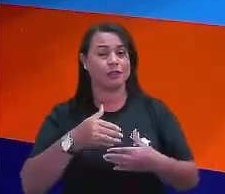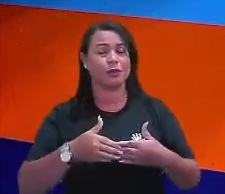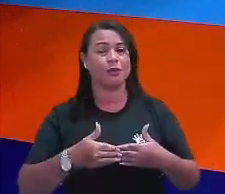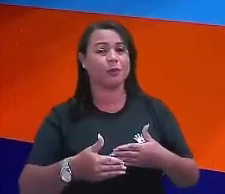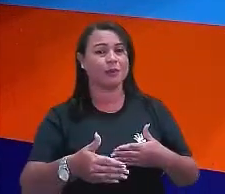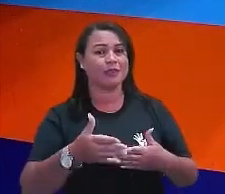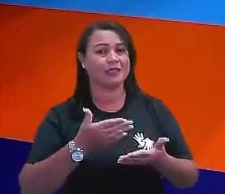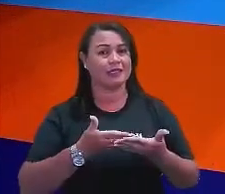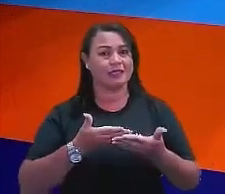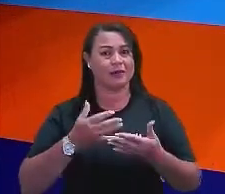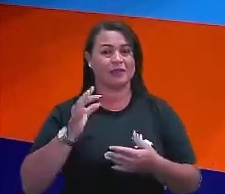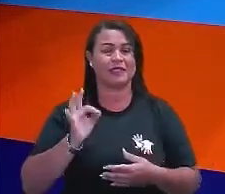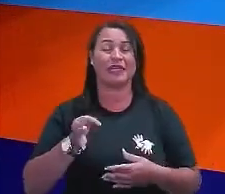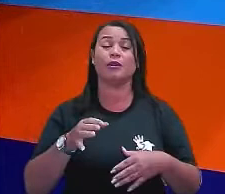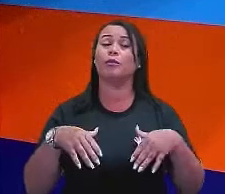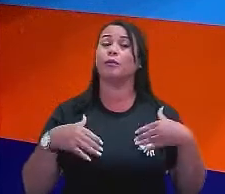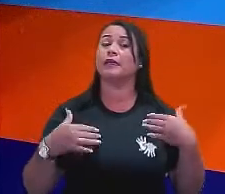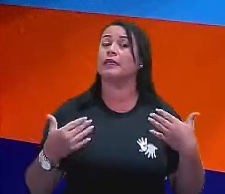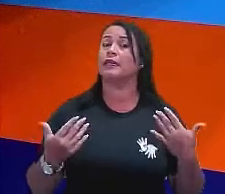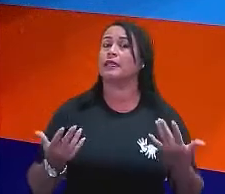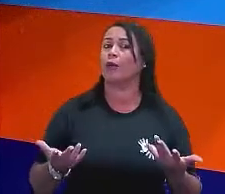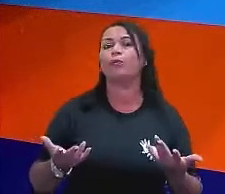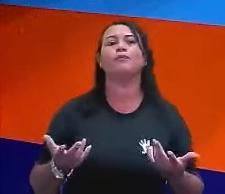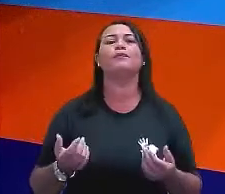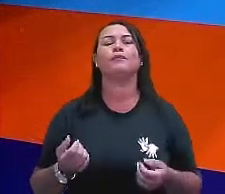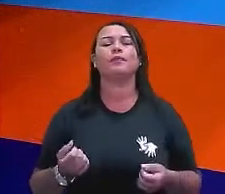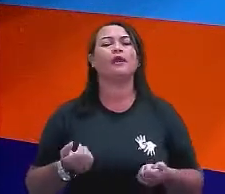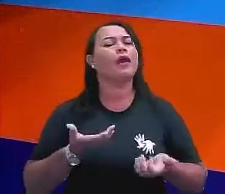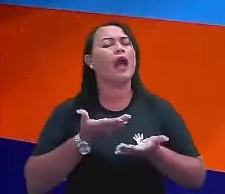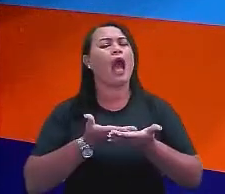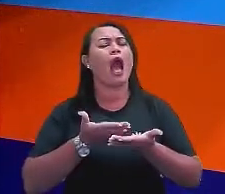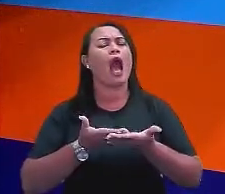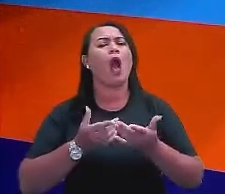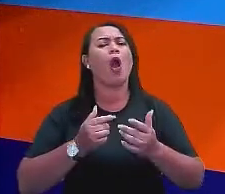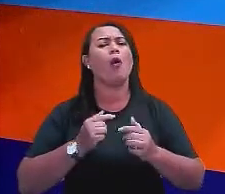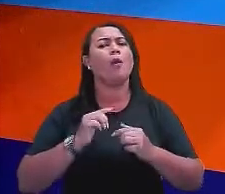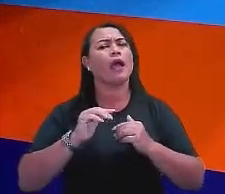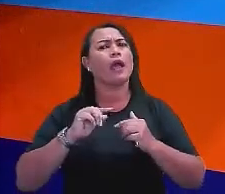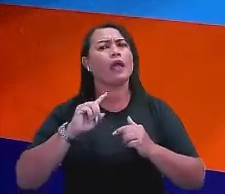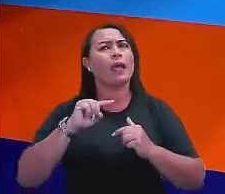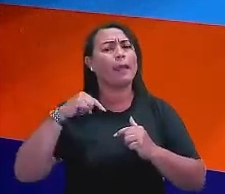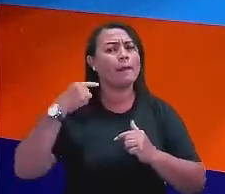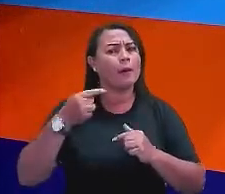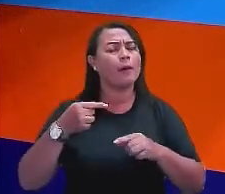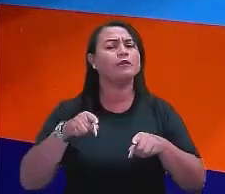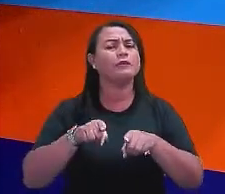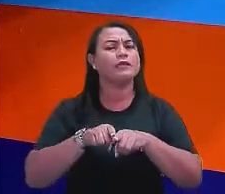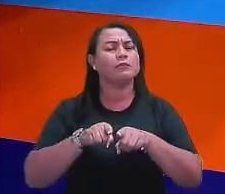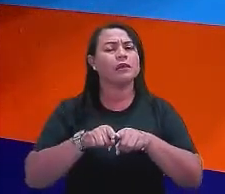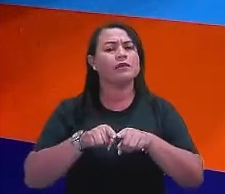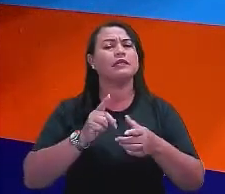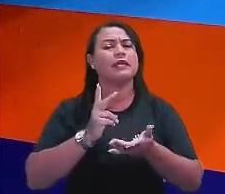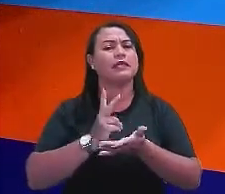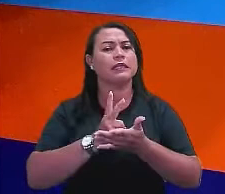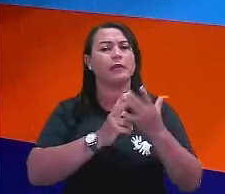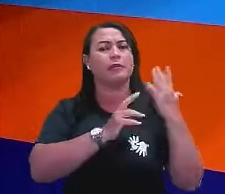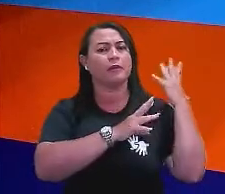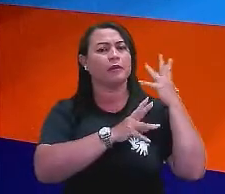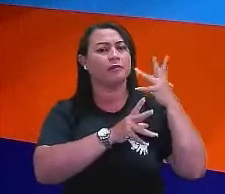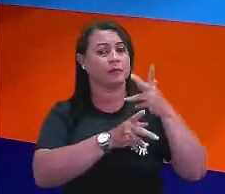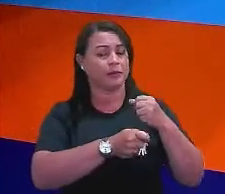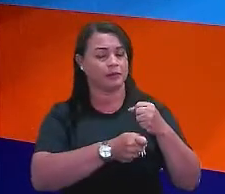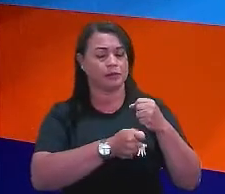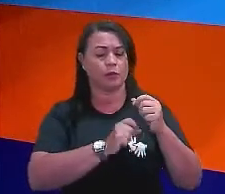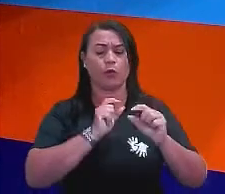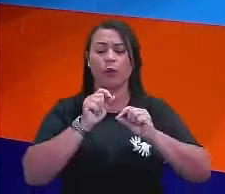nossas aulas, tá certo? Então, essa aula próxima vai ser sempre um pouquinho de revisão. Então, o que é que nós